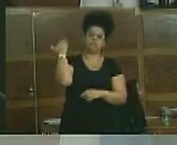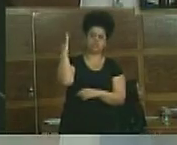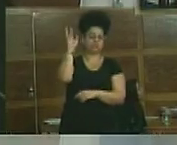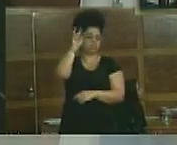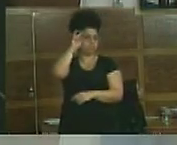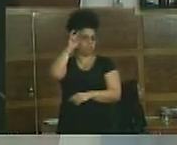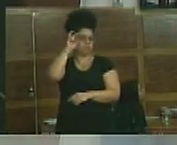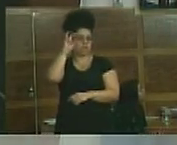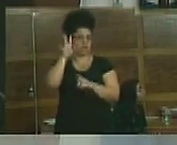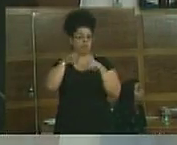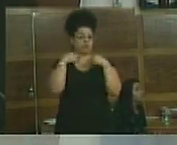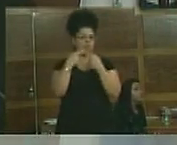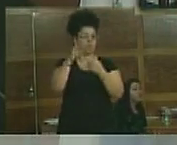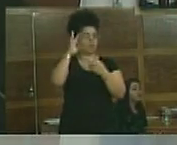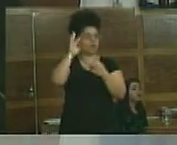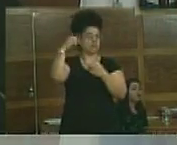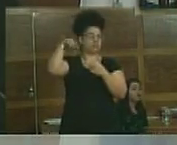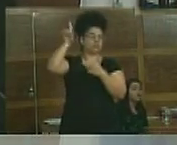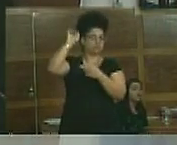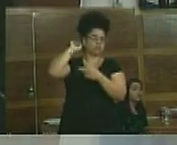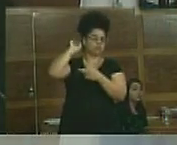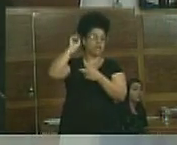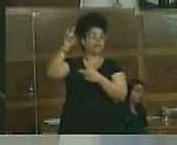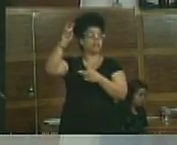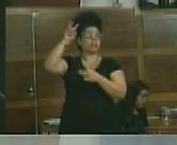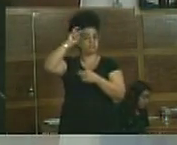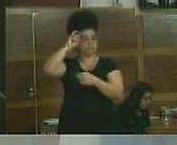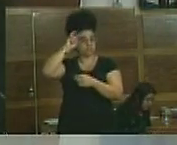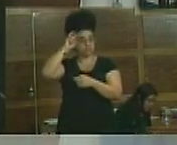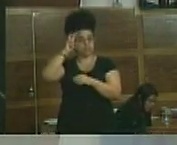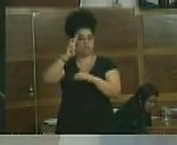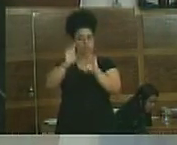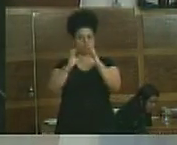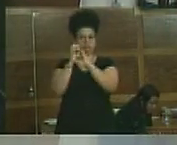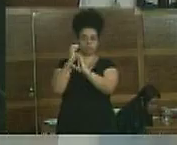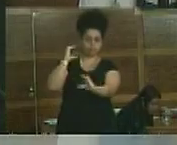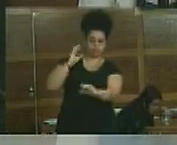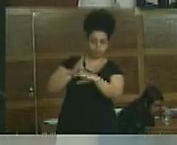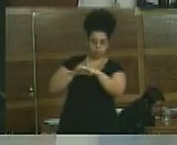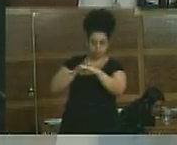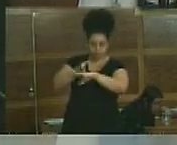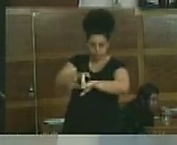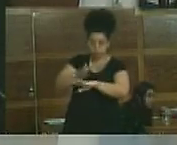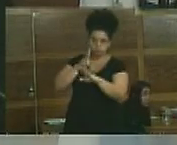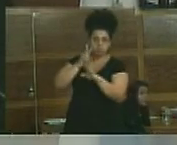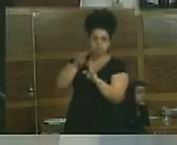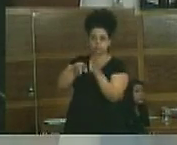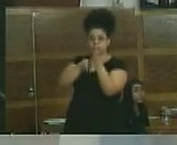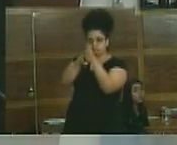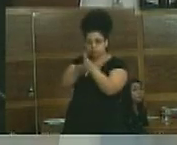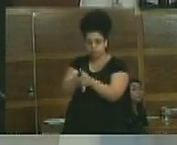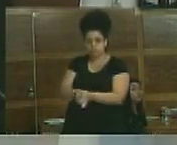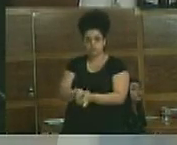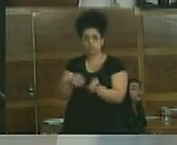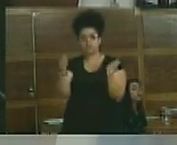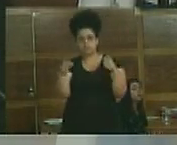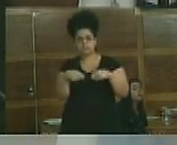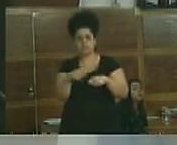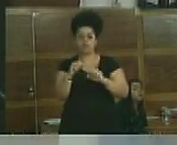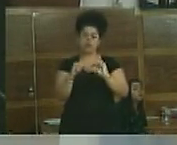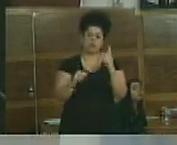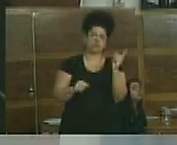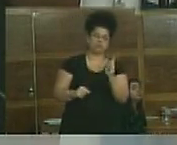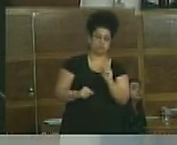a reunião foi na quarta, e na quinta o engenheiro foi lá para ver esse paliativo, mesmo assim tem